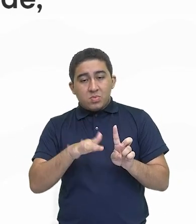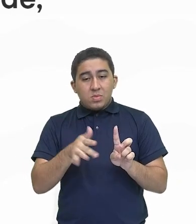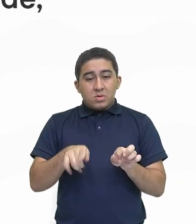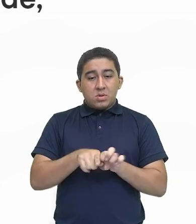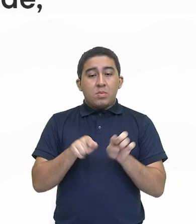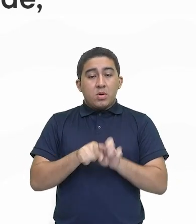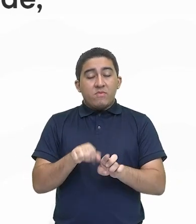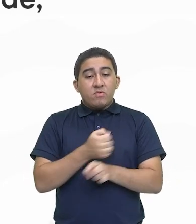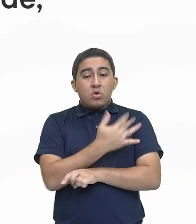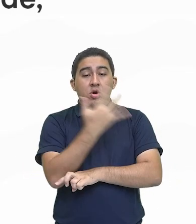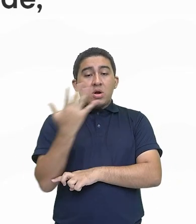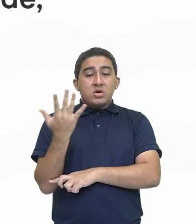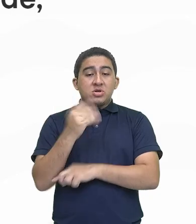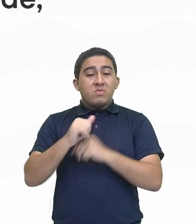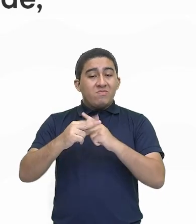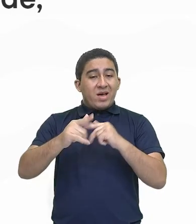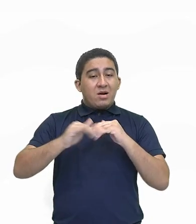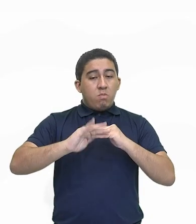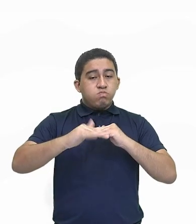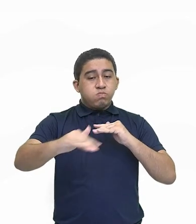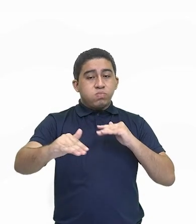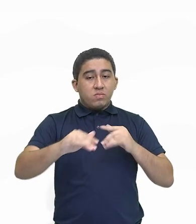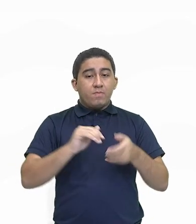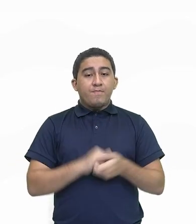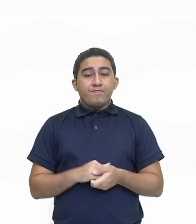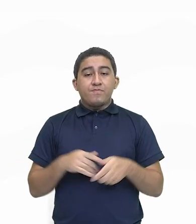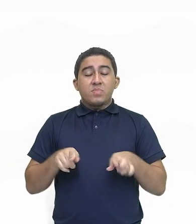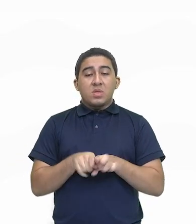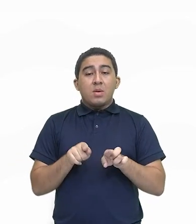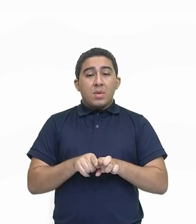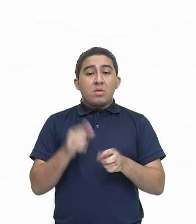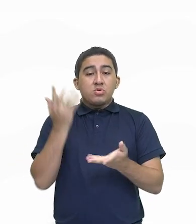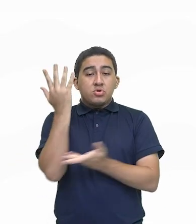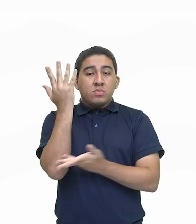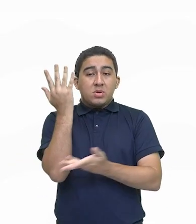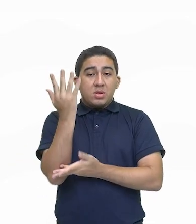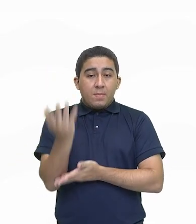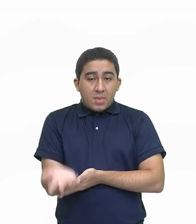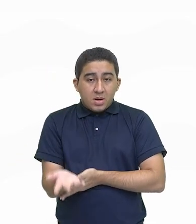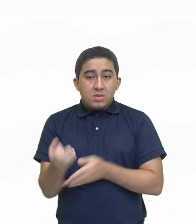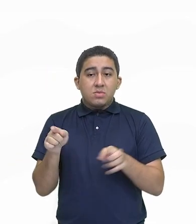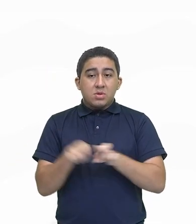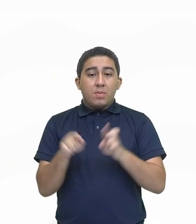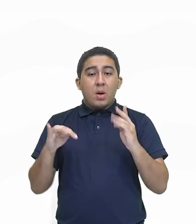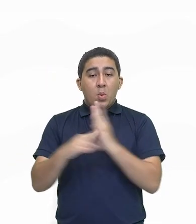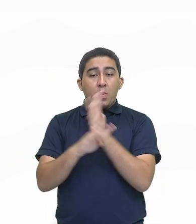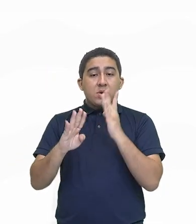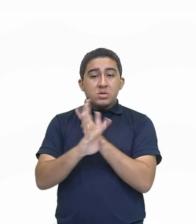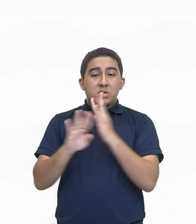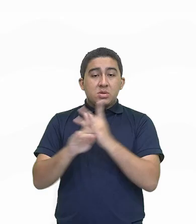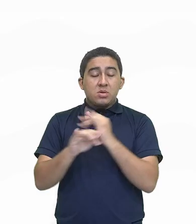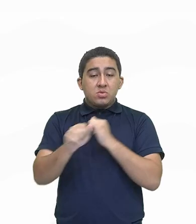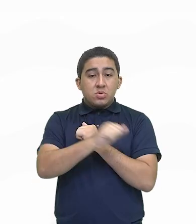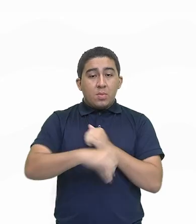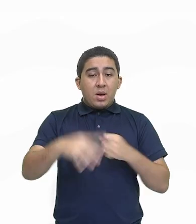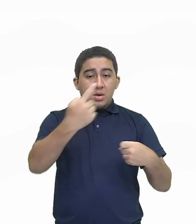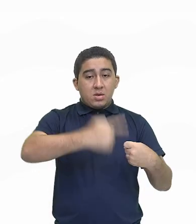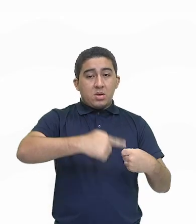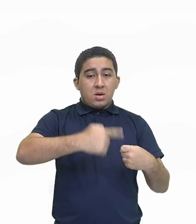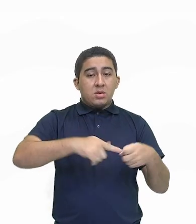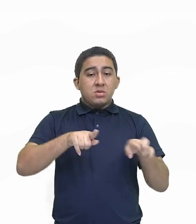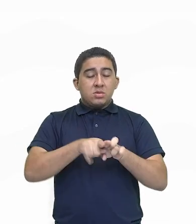e florestas densas também. Na Mata Atlântica, o desmatamento, a urbanização das grandes